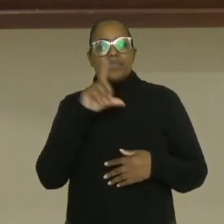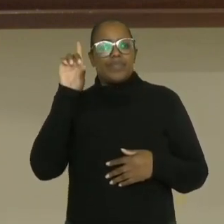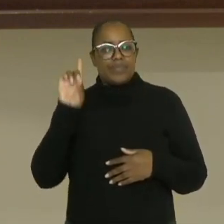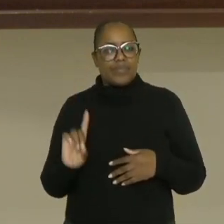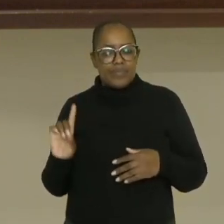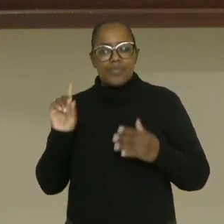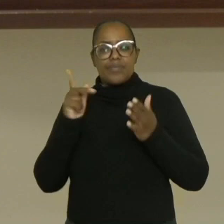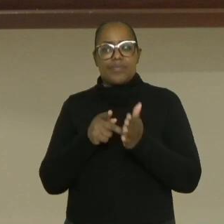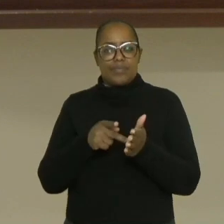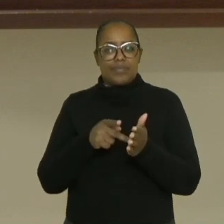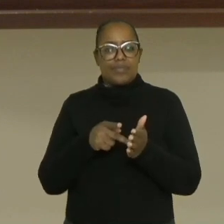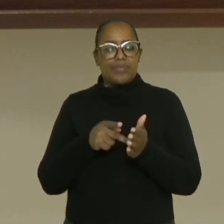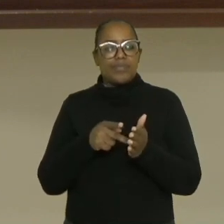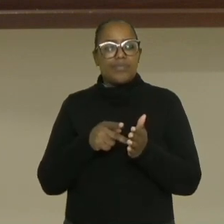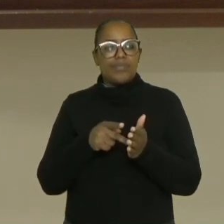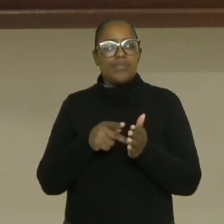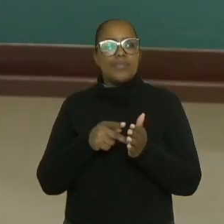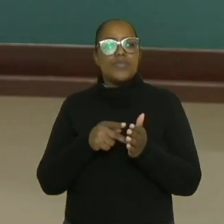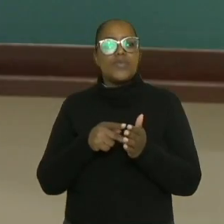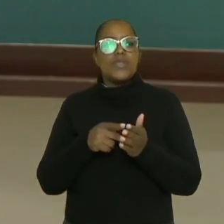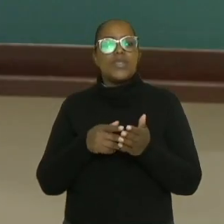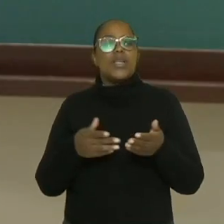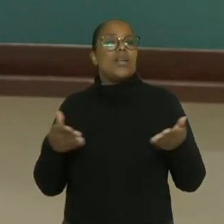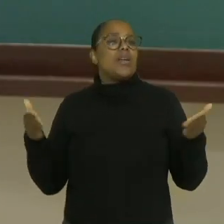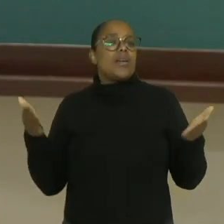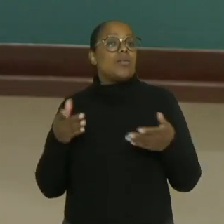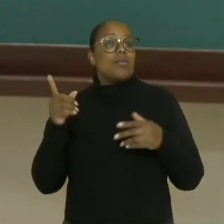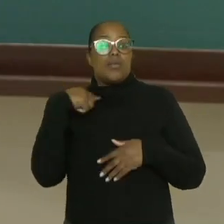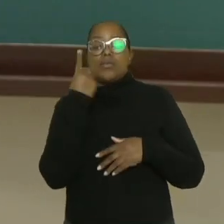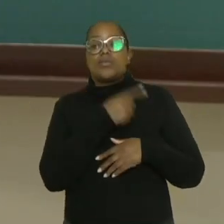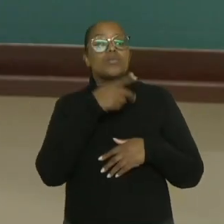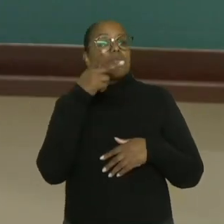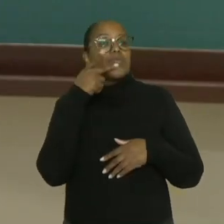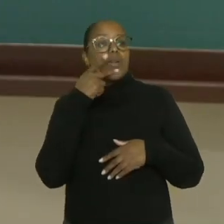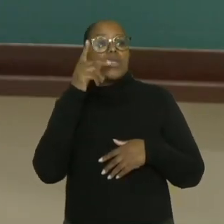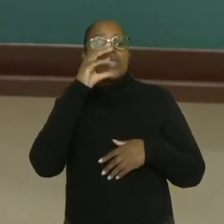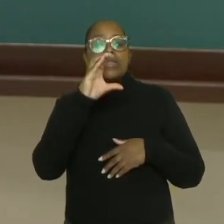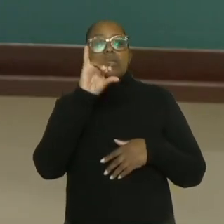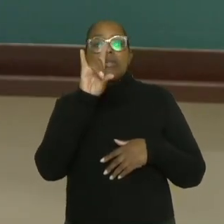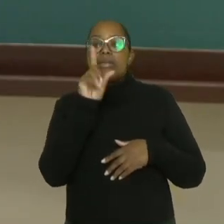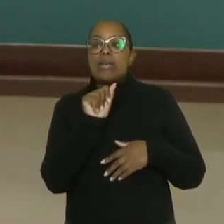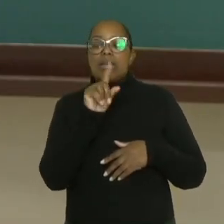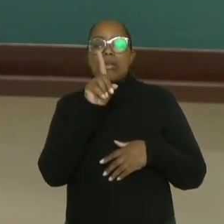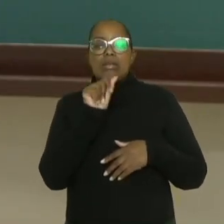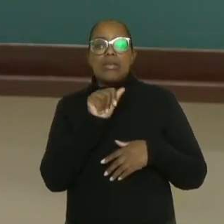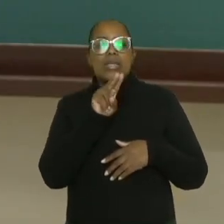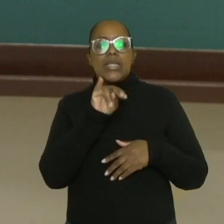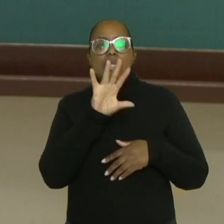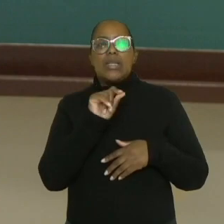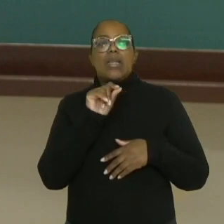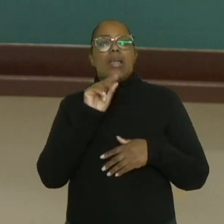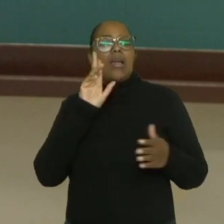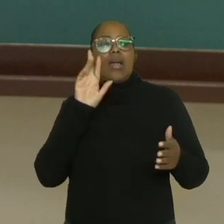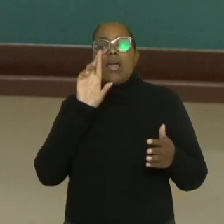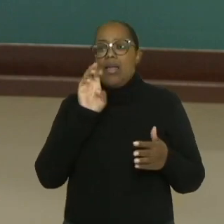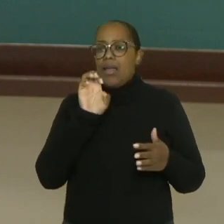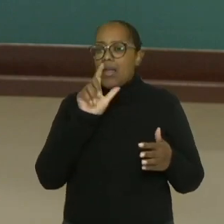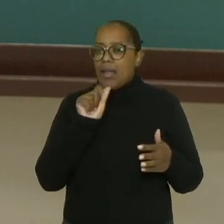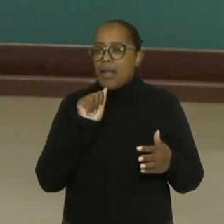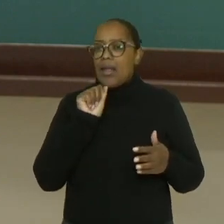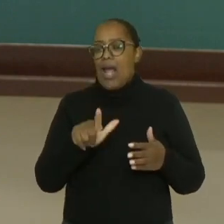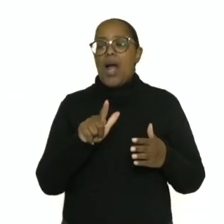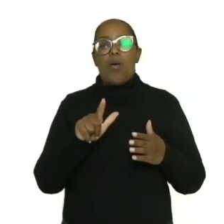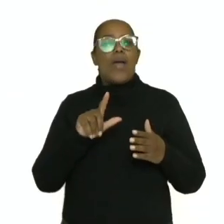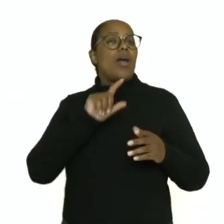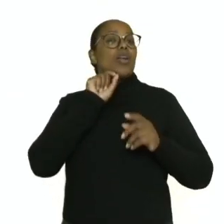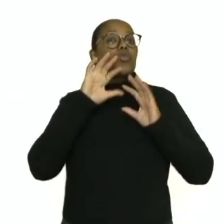direitos? Então, agora a gente traz essa noção de cidadania real e a formal. A formal é aquela que está nas